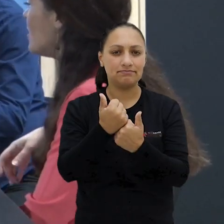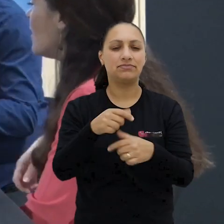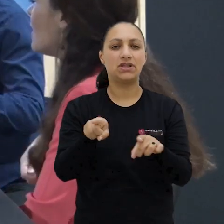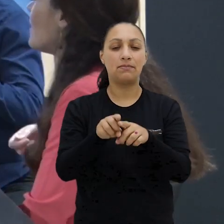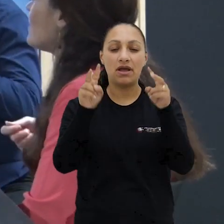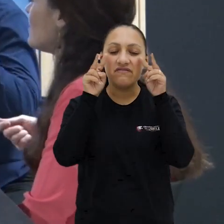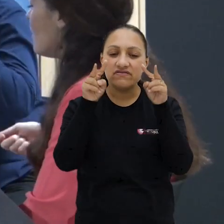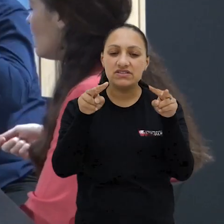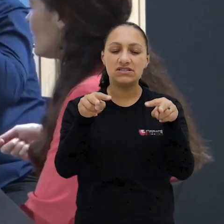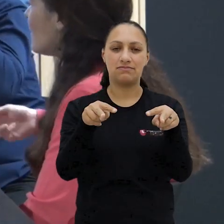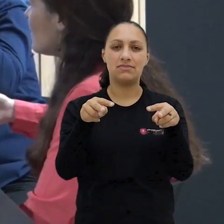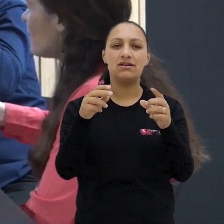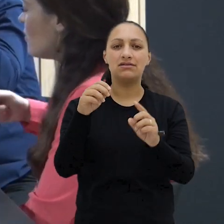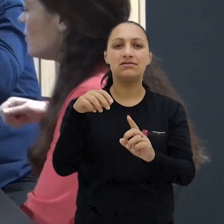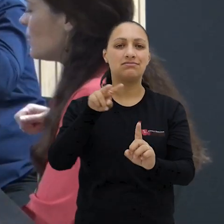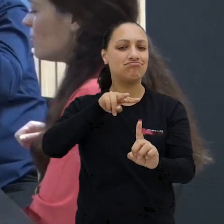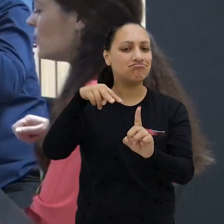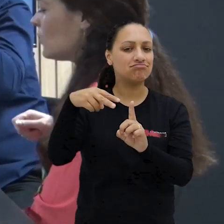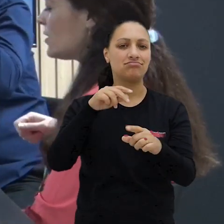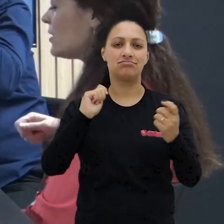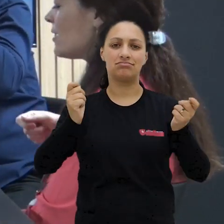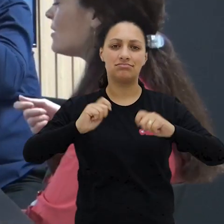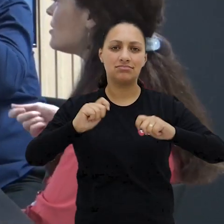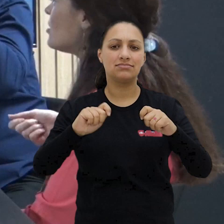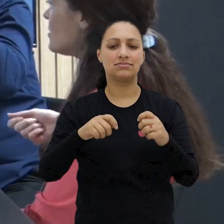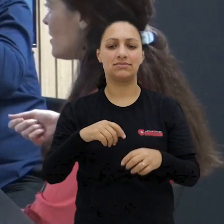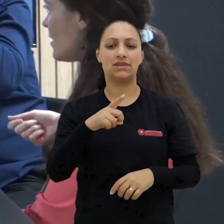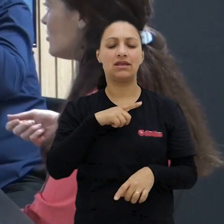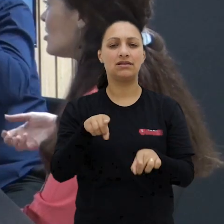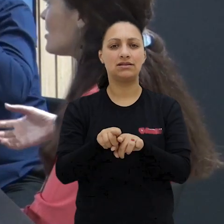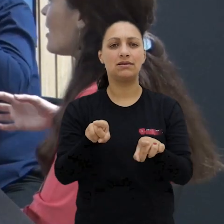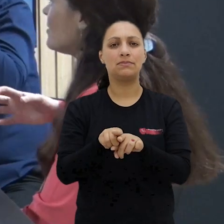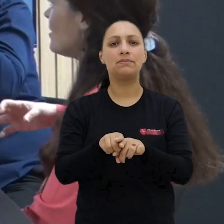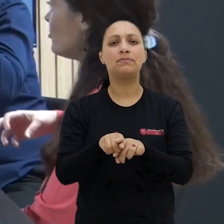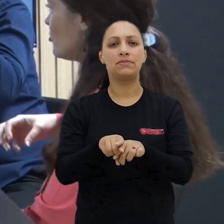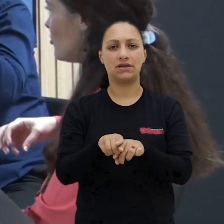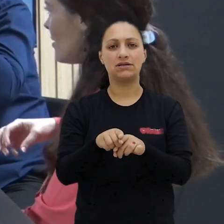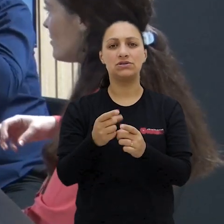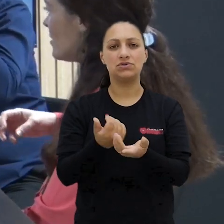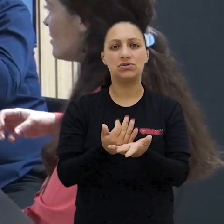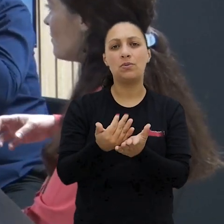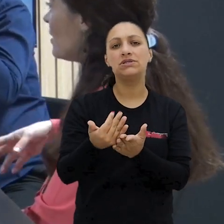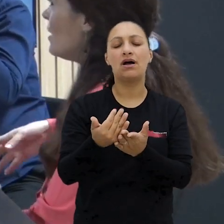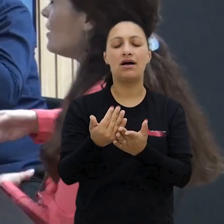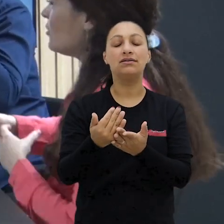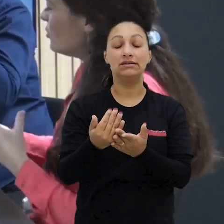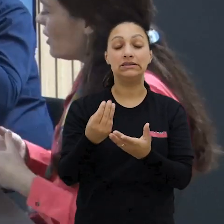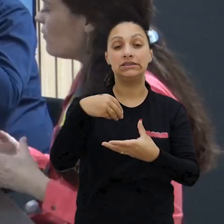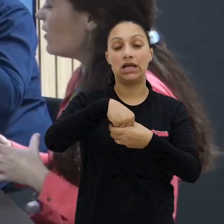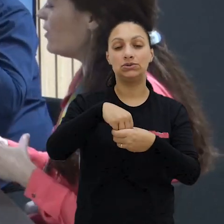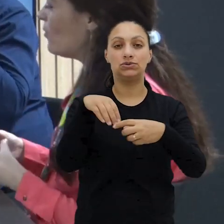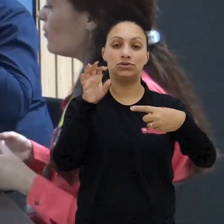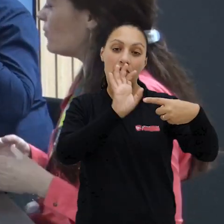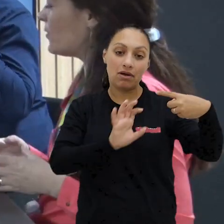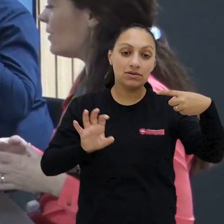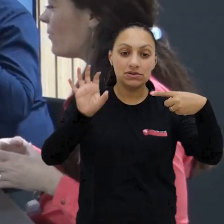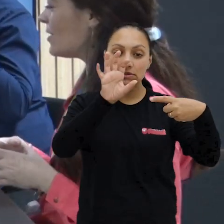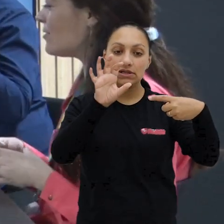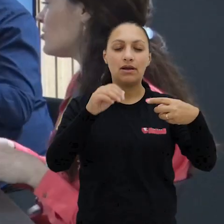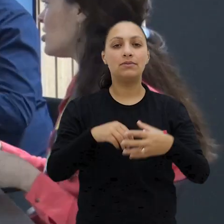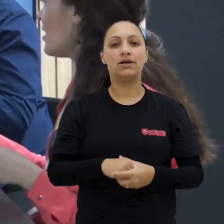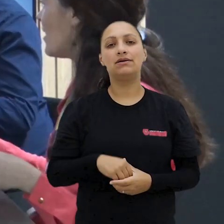uma visibilidade. Tem que nem a Carol também comentou, assim, tem a chancela de estar dentro de um ecossistema que tu teve